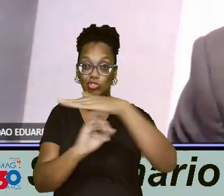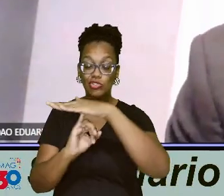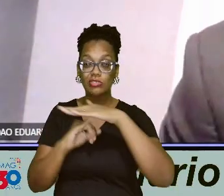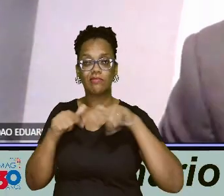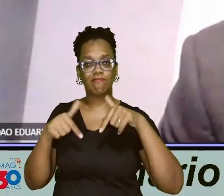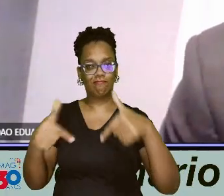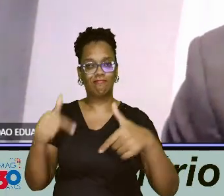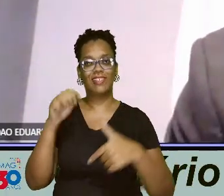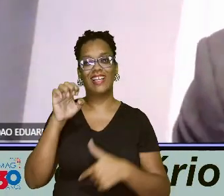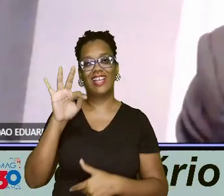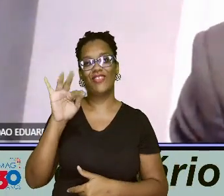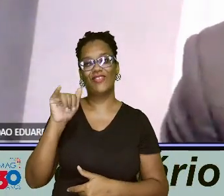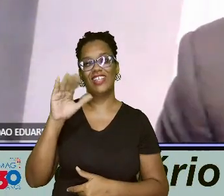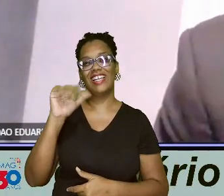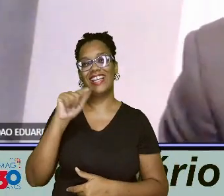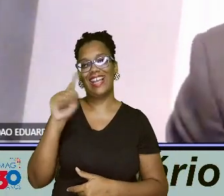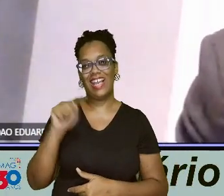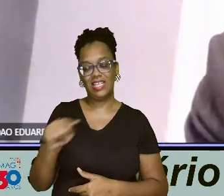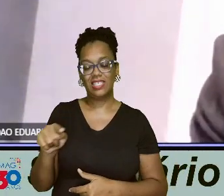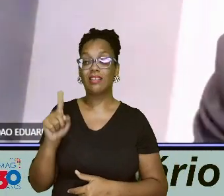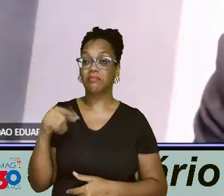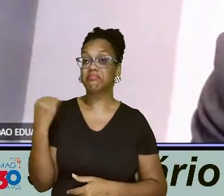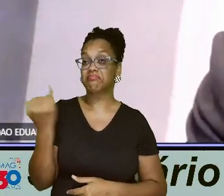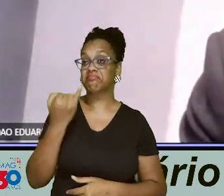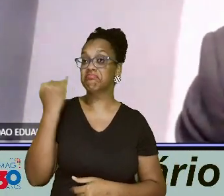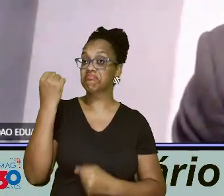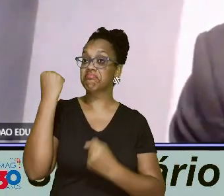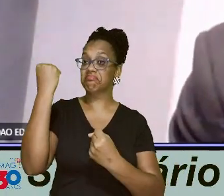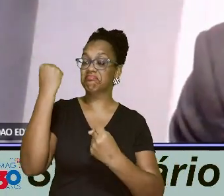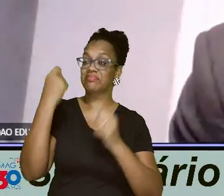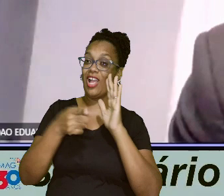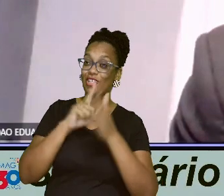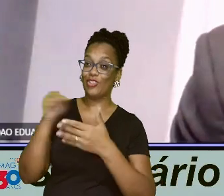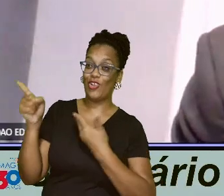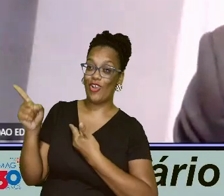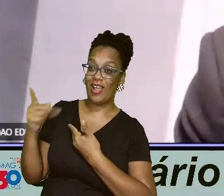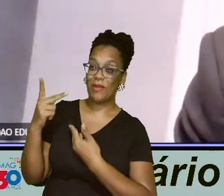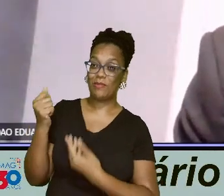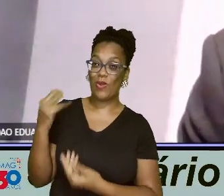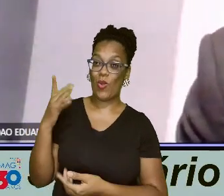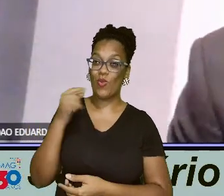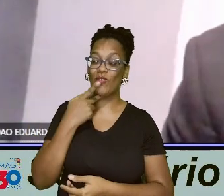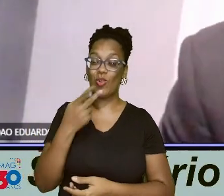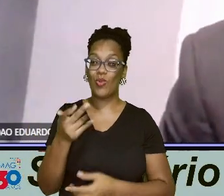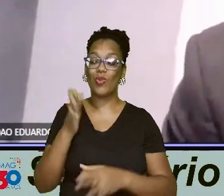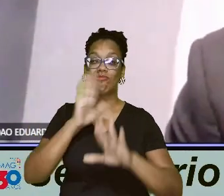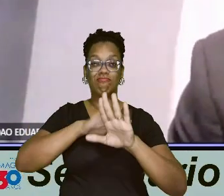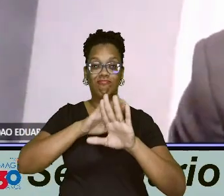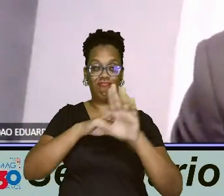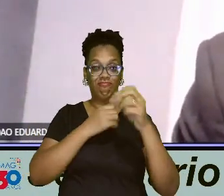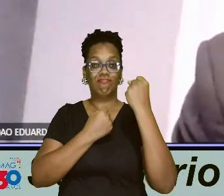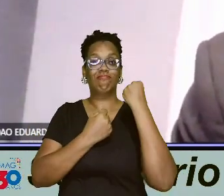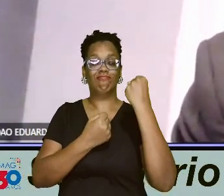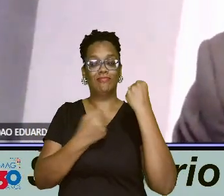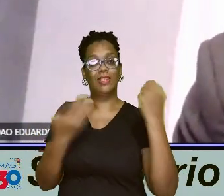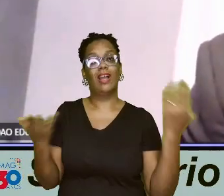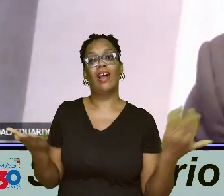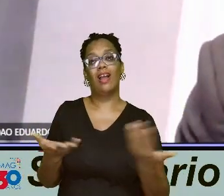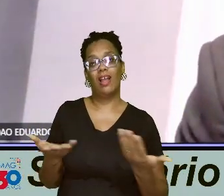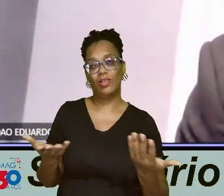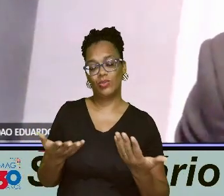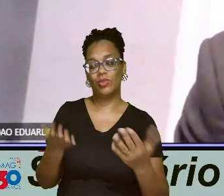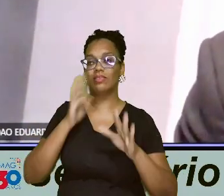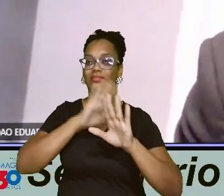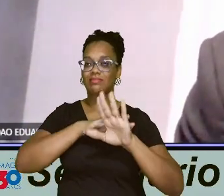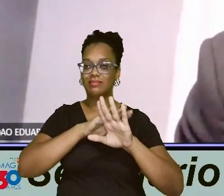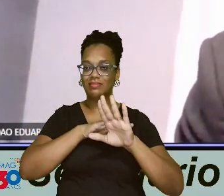isso revela a importância, né, a envergadura, como o colega Paulo falou, do precedente e a atualidade desse presidente, em que